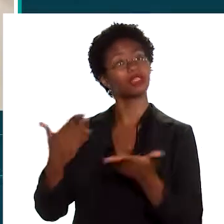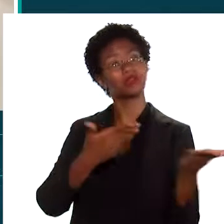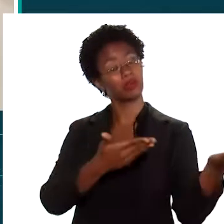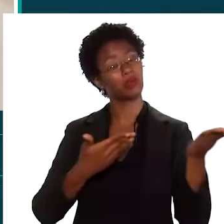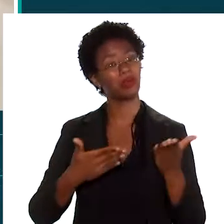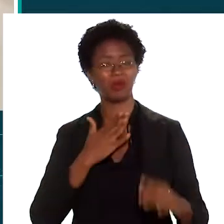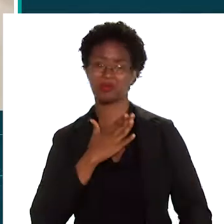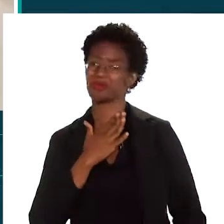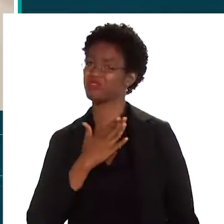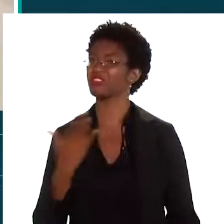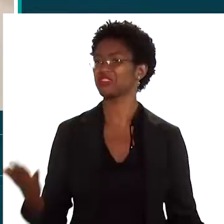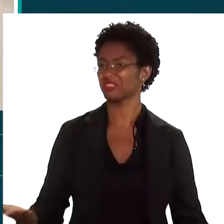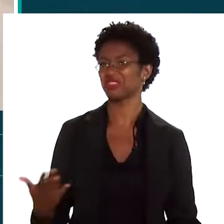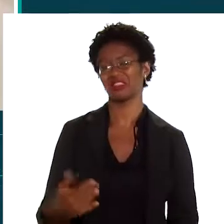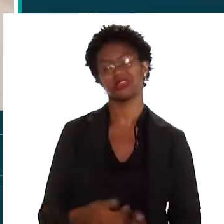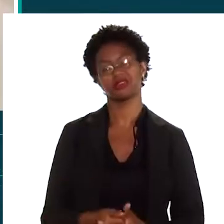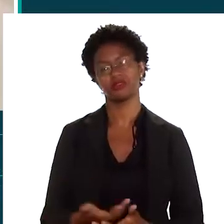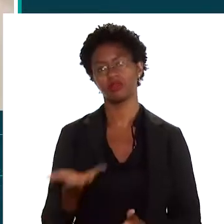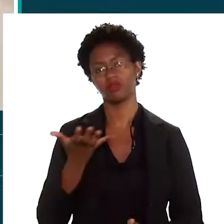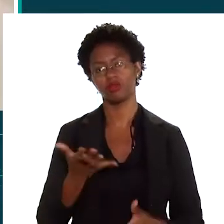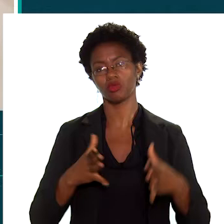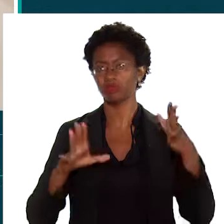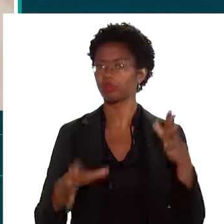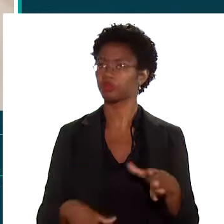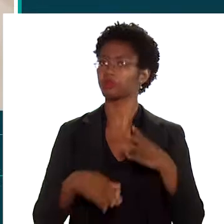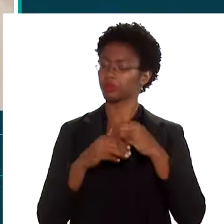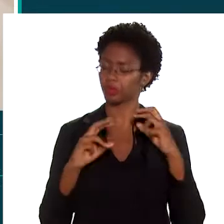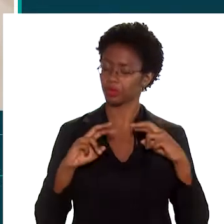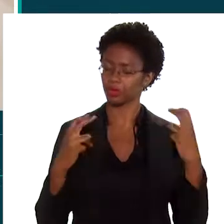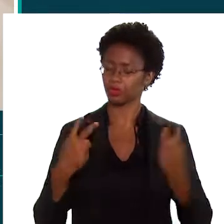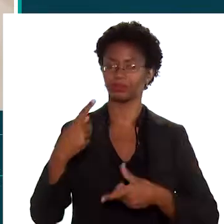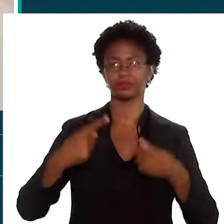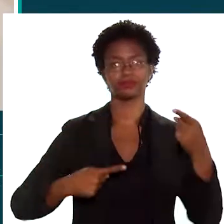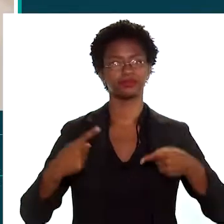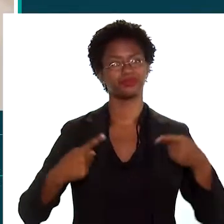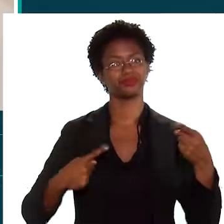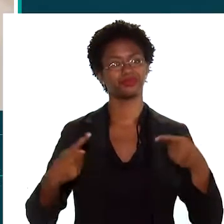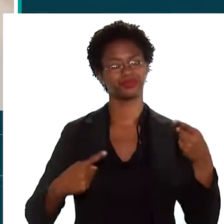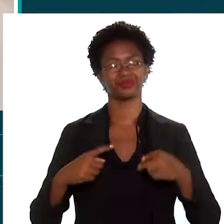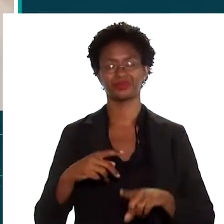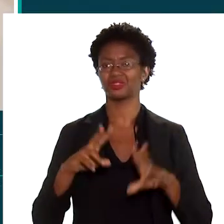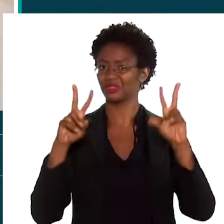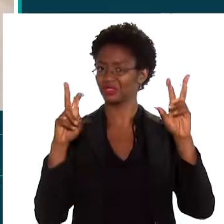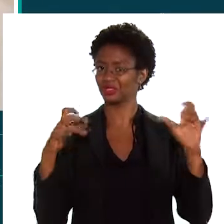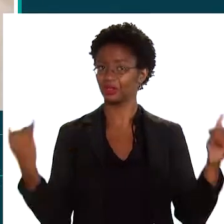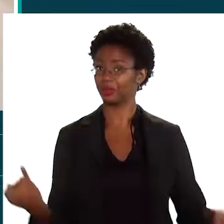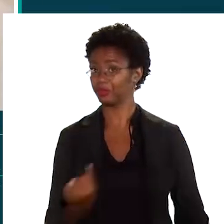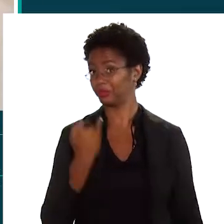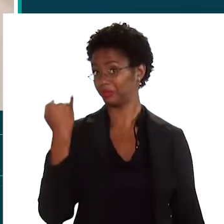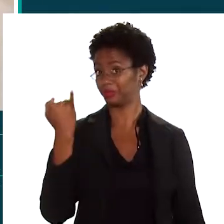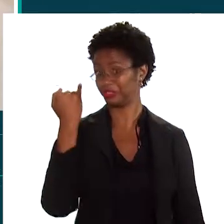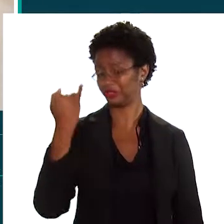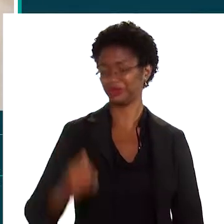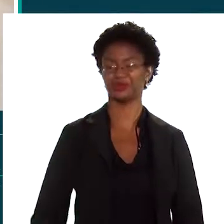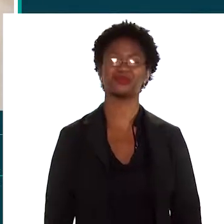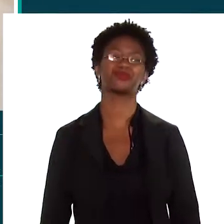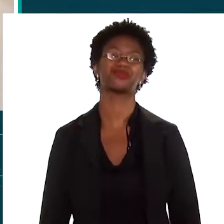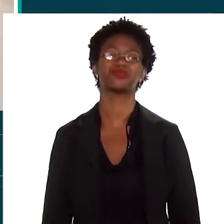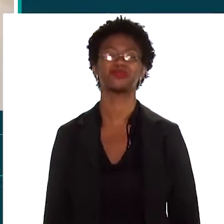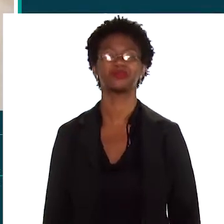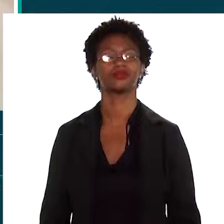pelo convite. Espero contribuir nessa roda aí de grandes pessoas sobre um tema muito importante.